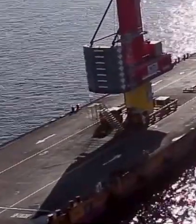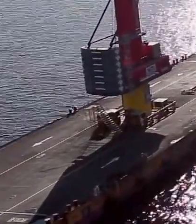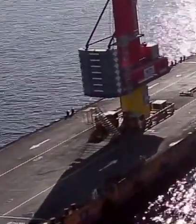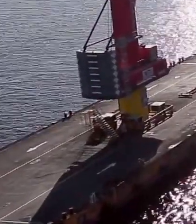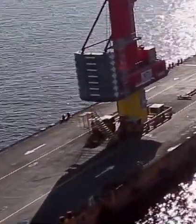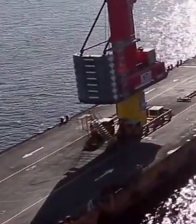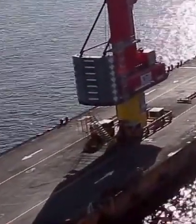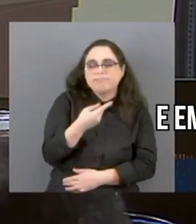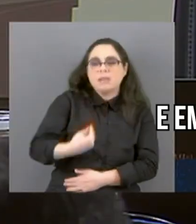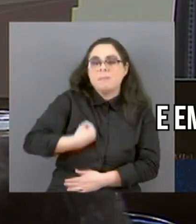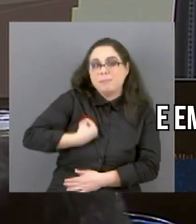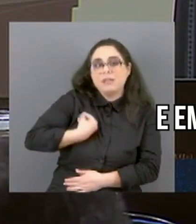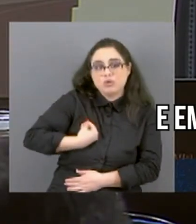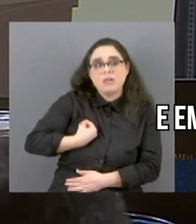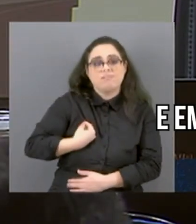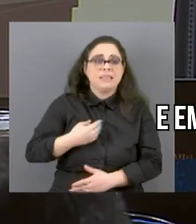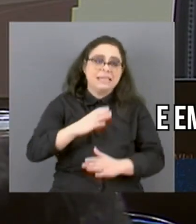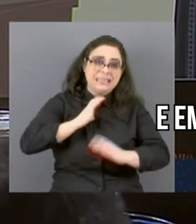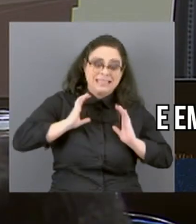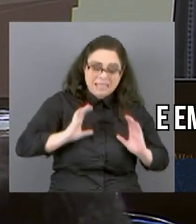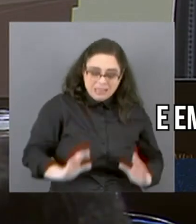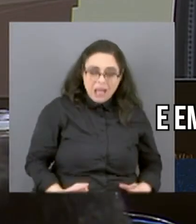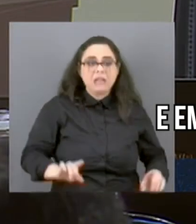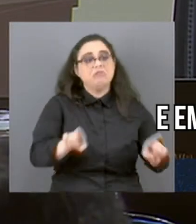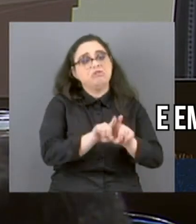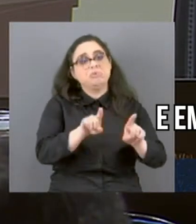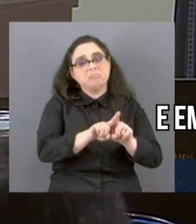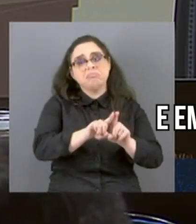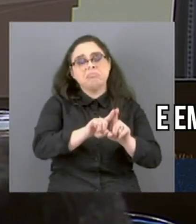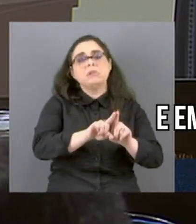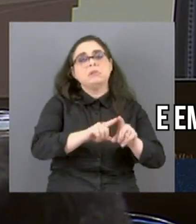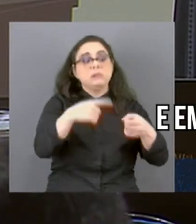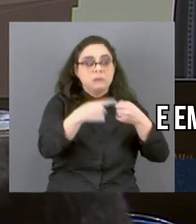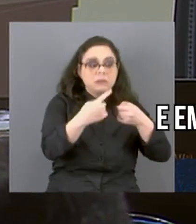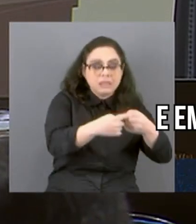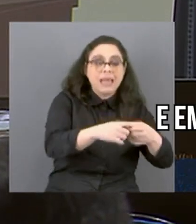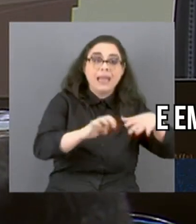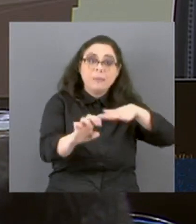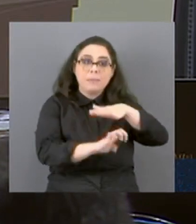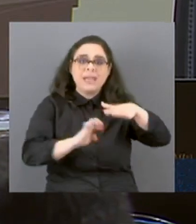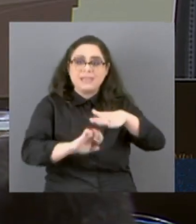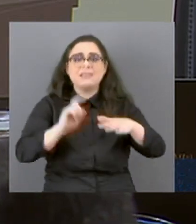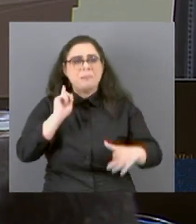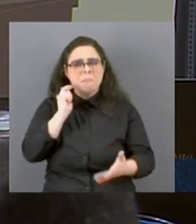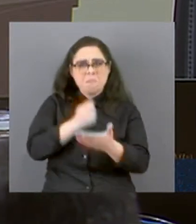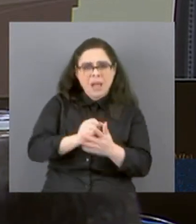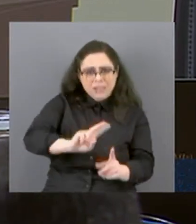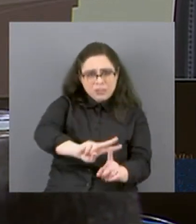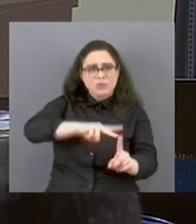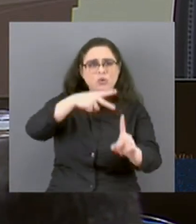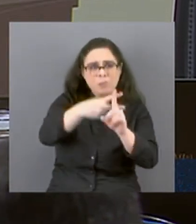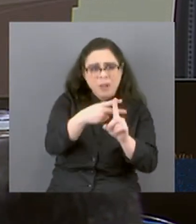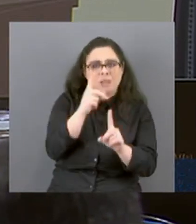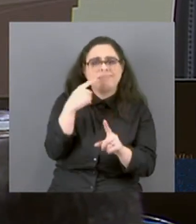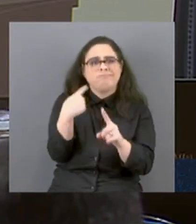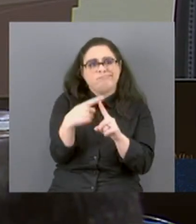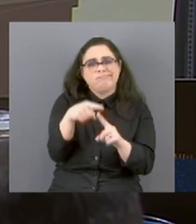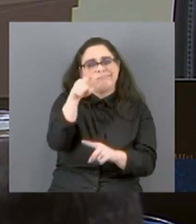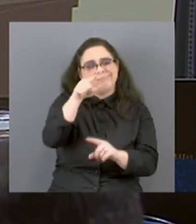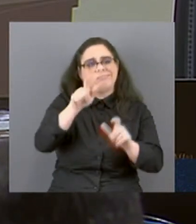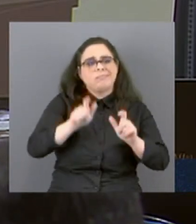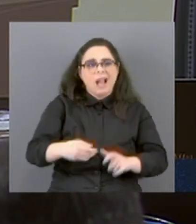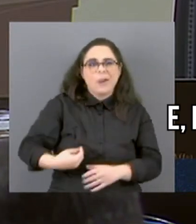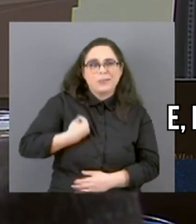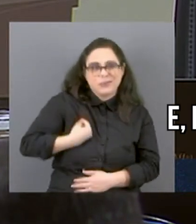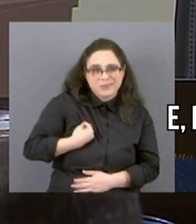os habitantes e empresas dessa região não sofram o encargo de financiar o fundo da